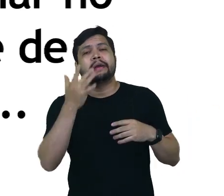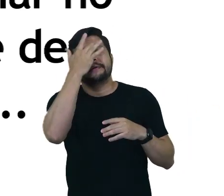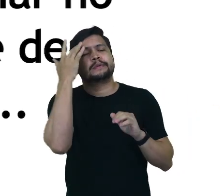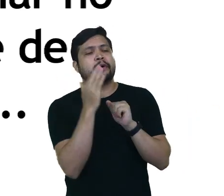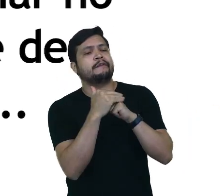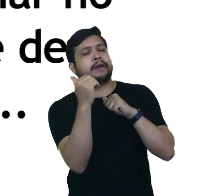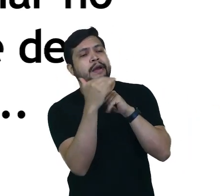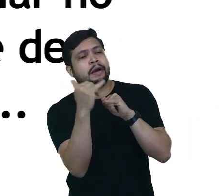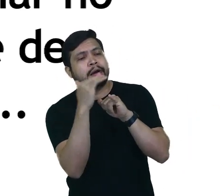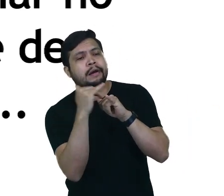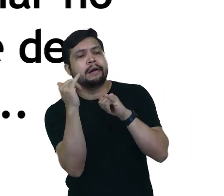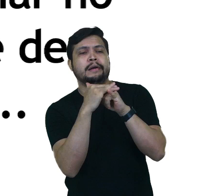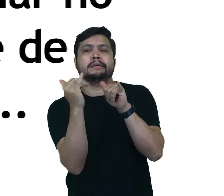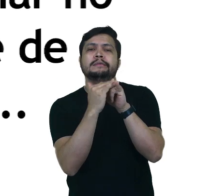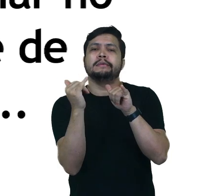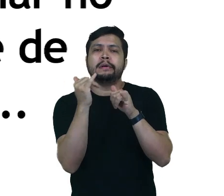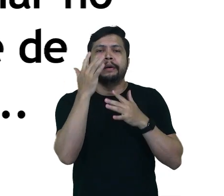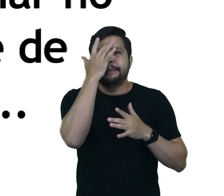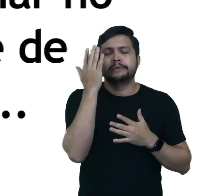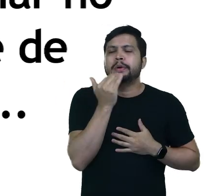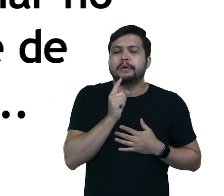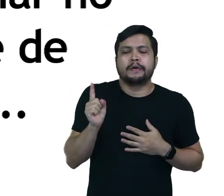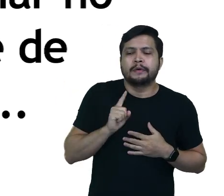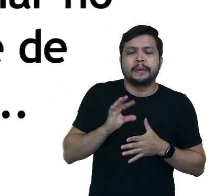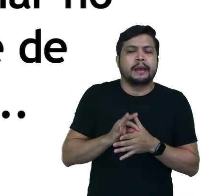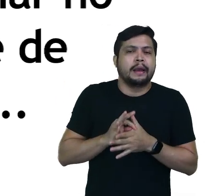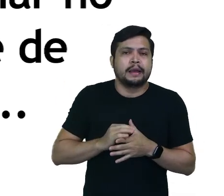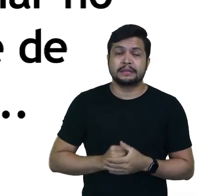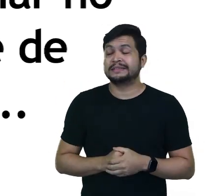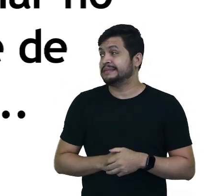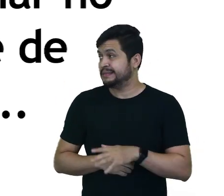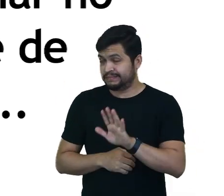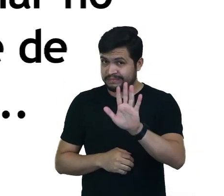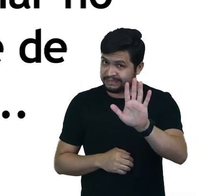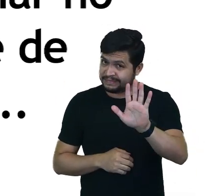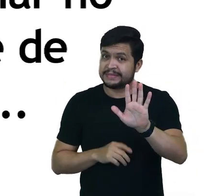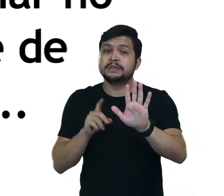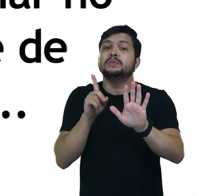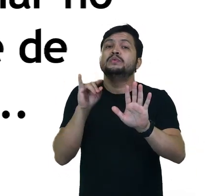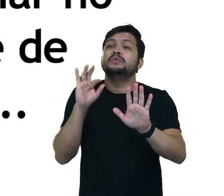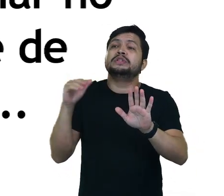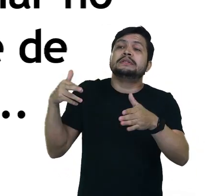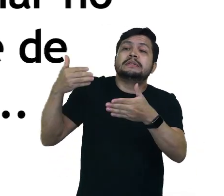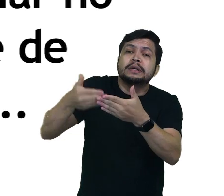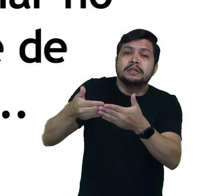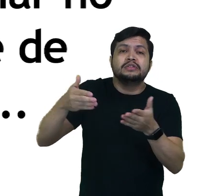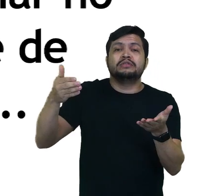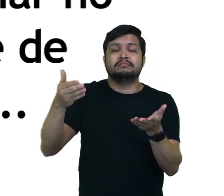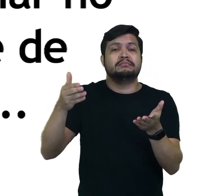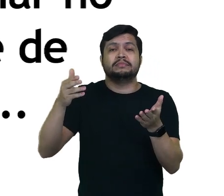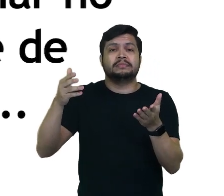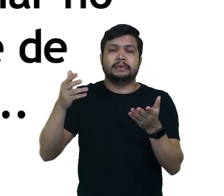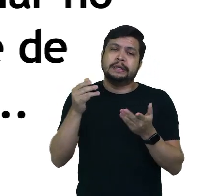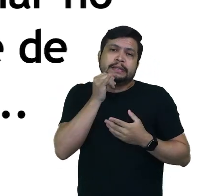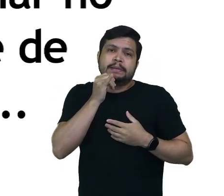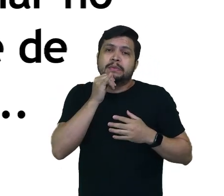essa questão, e os veganos, ninguém vai mais comer carne. Gente, o dia que isso aqui chegar, acho que não tem nem